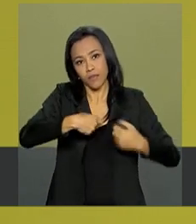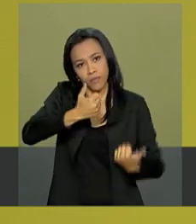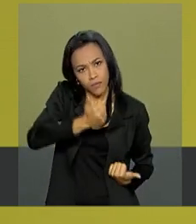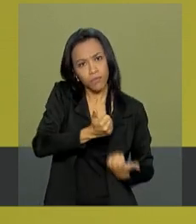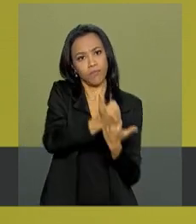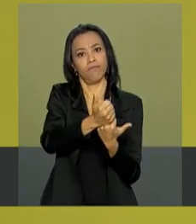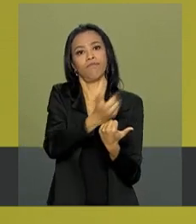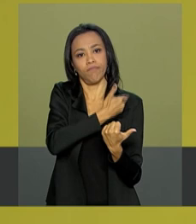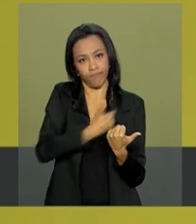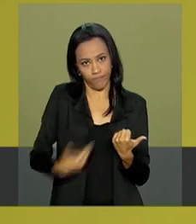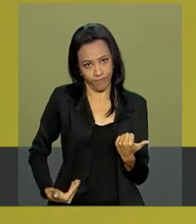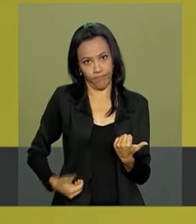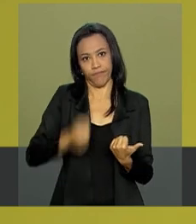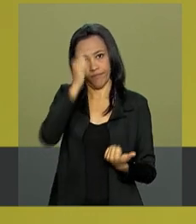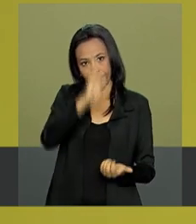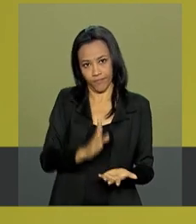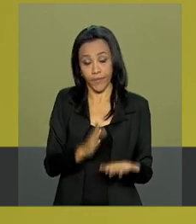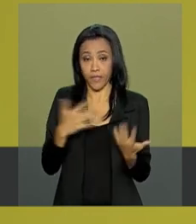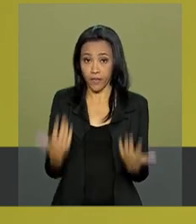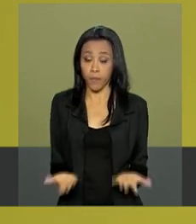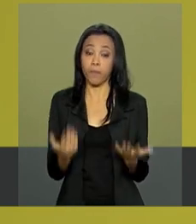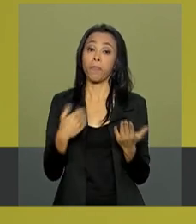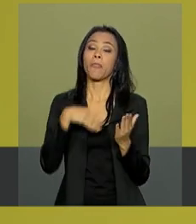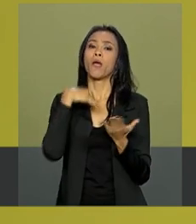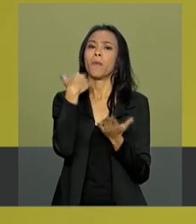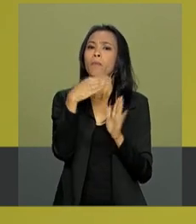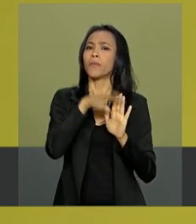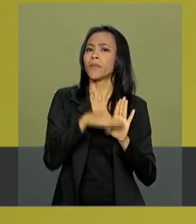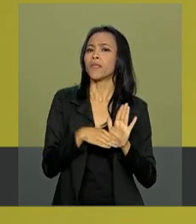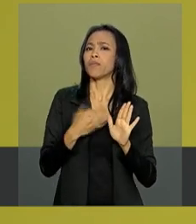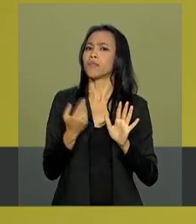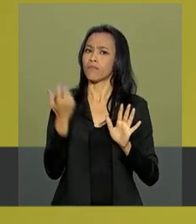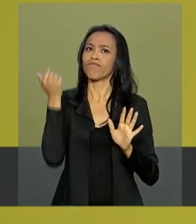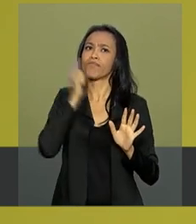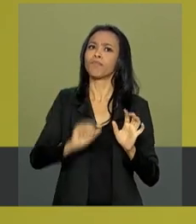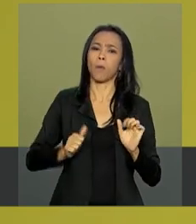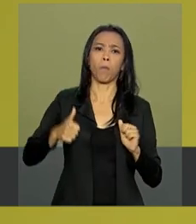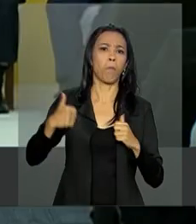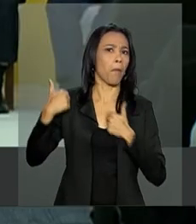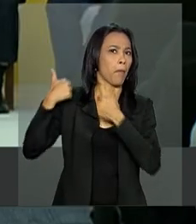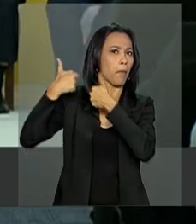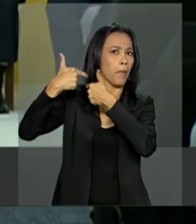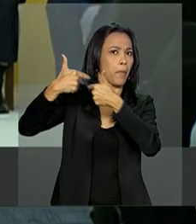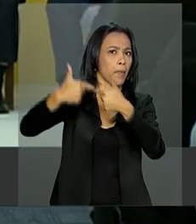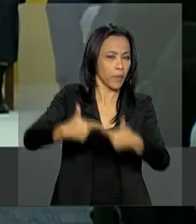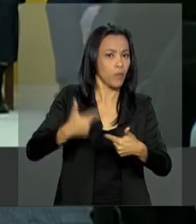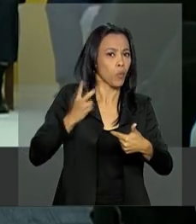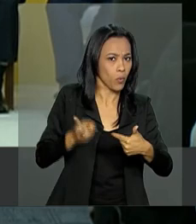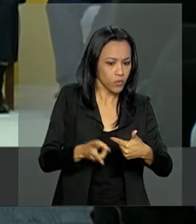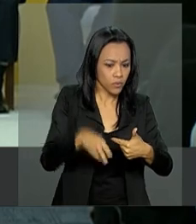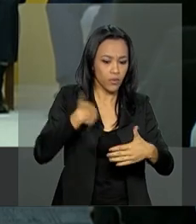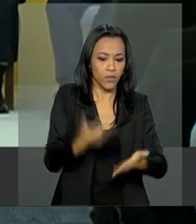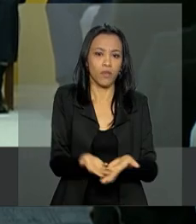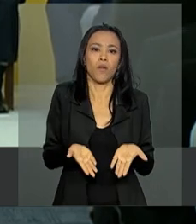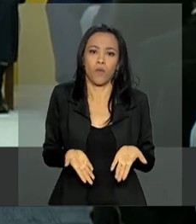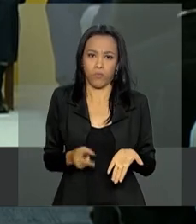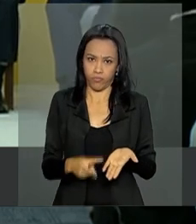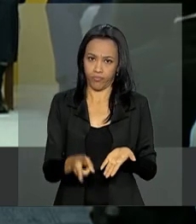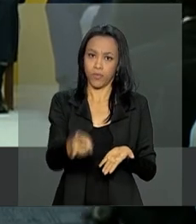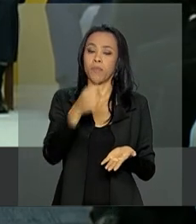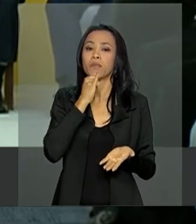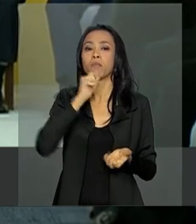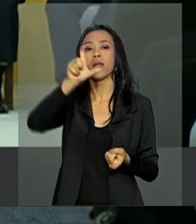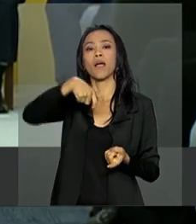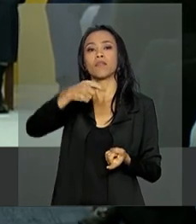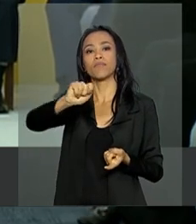Estado brasileiro. Então, programas que deram certo no passado foram, por nós outros, desenvolvidos e até ampliados, como o caso do